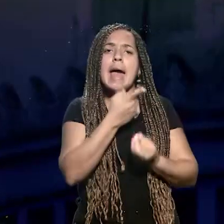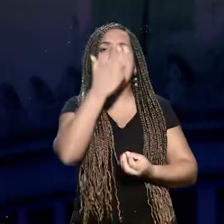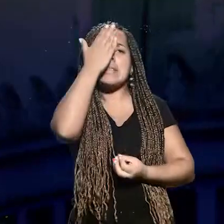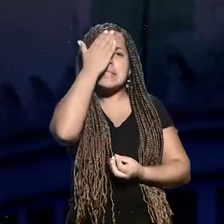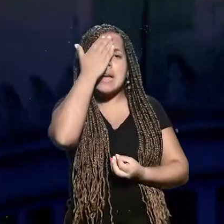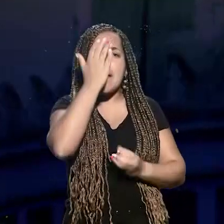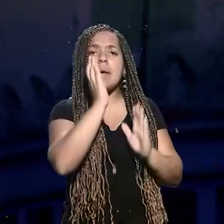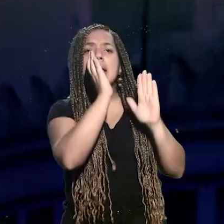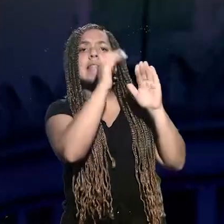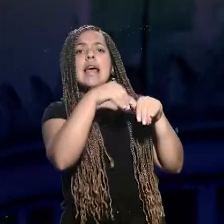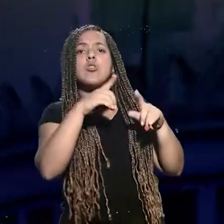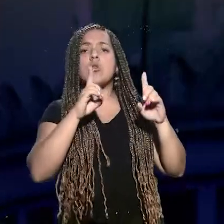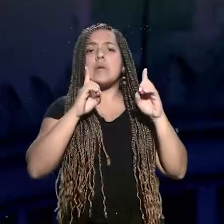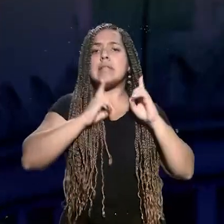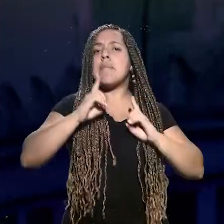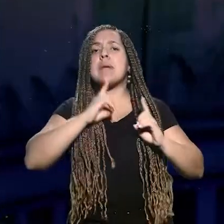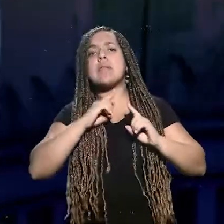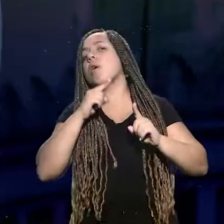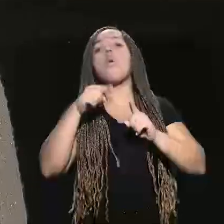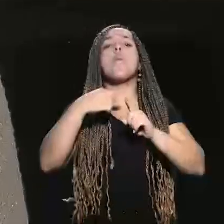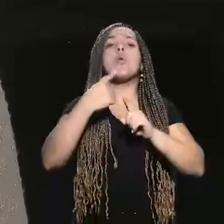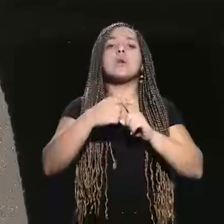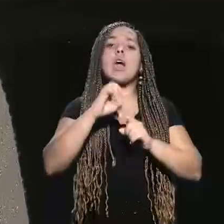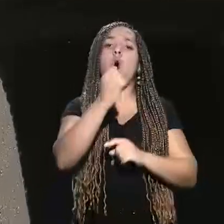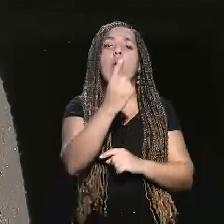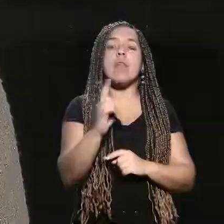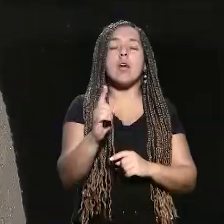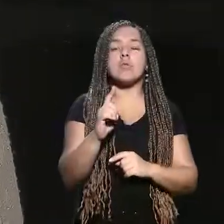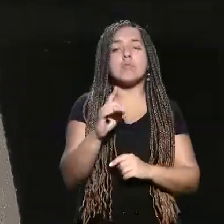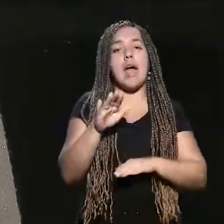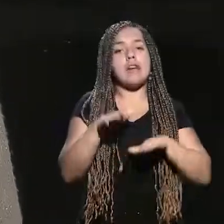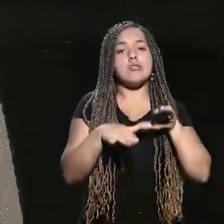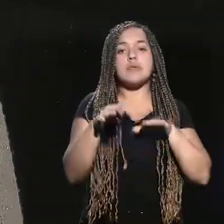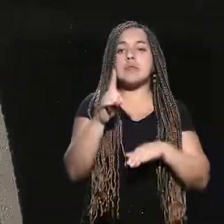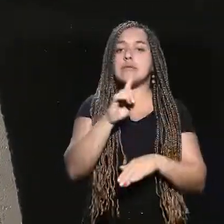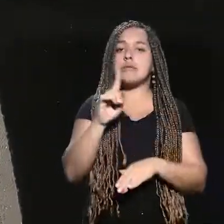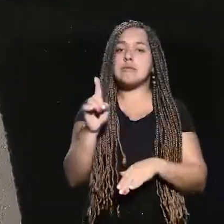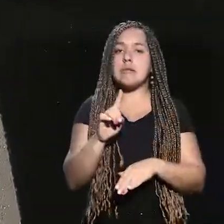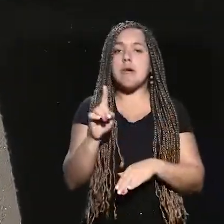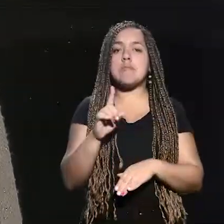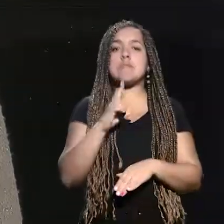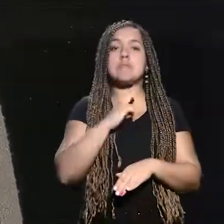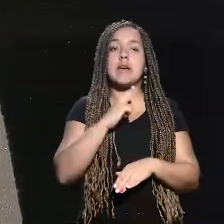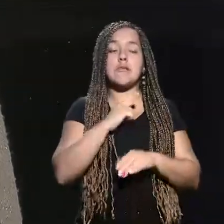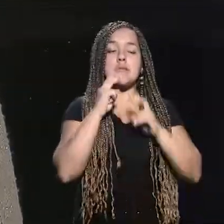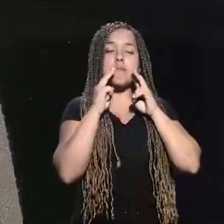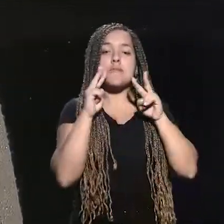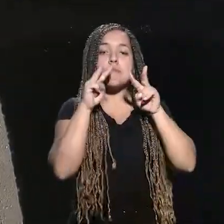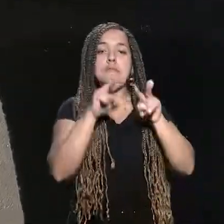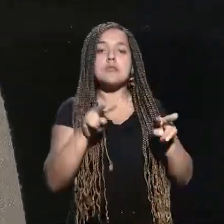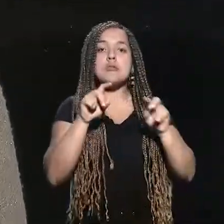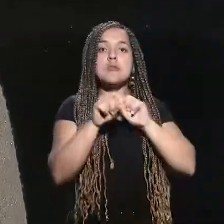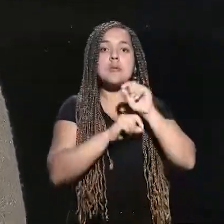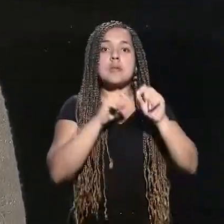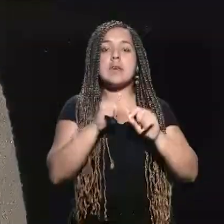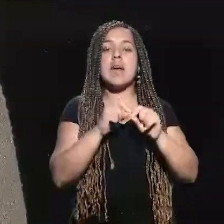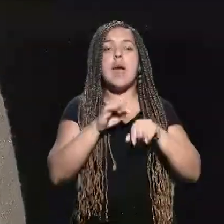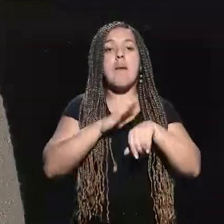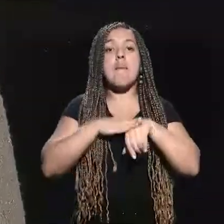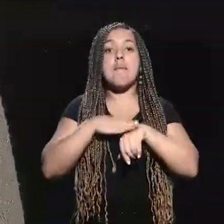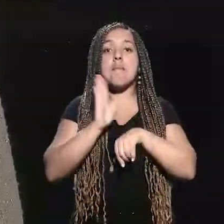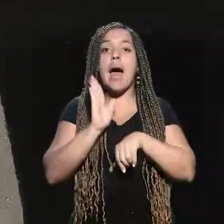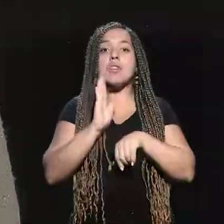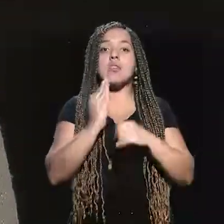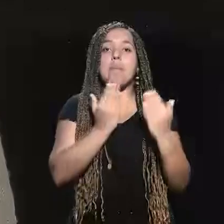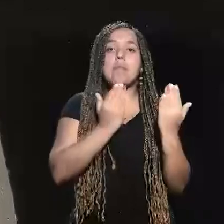apontar que o problema é esse ou nem sempre? Nem sempre. Né? A gente tem observado agora um movimento de